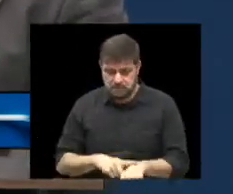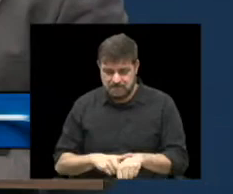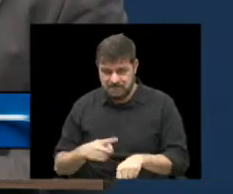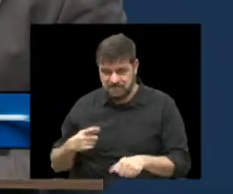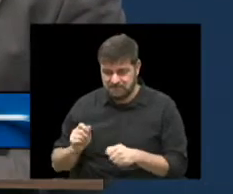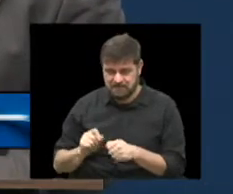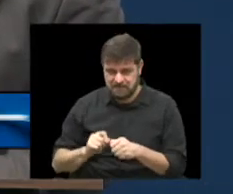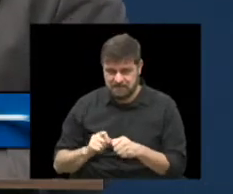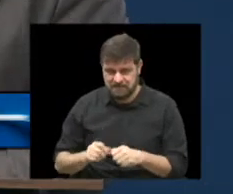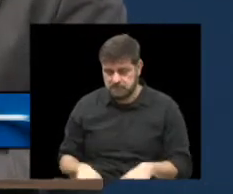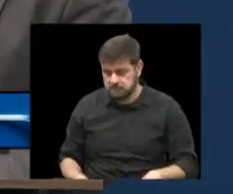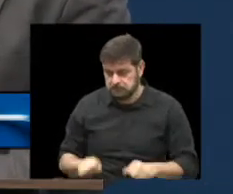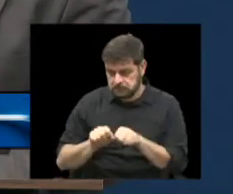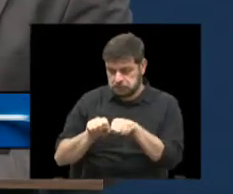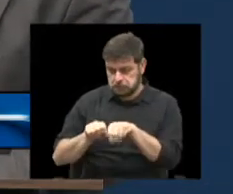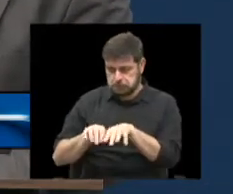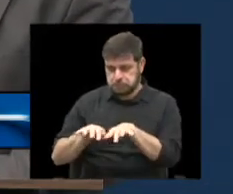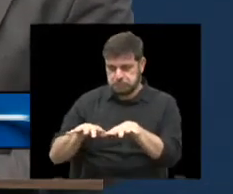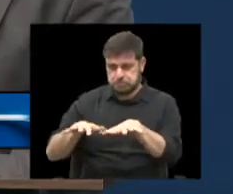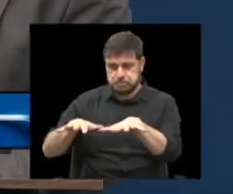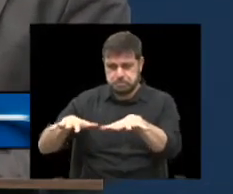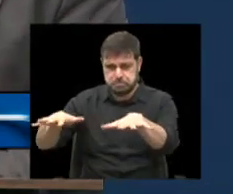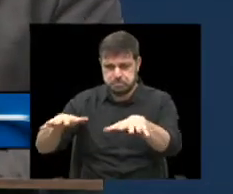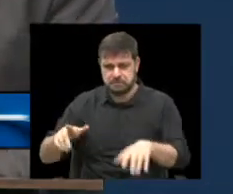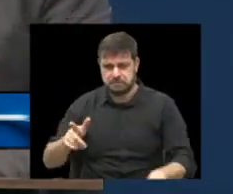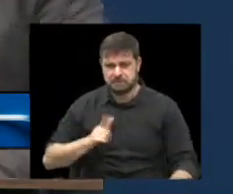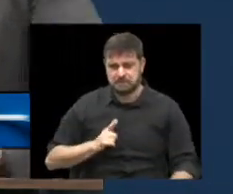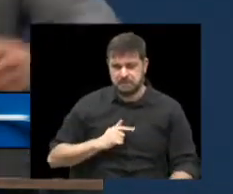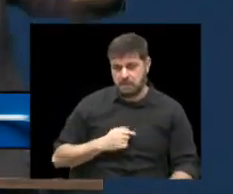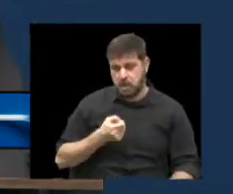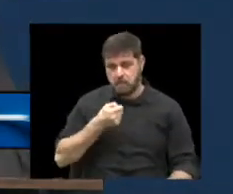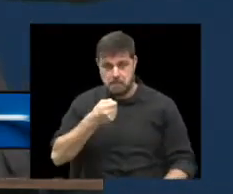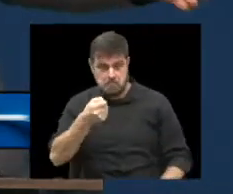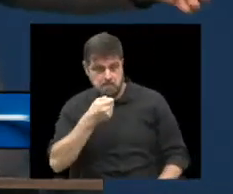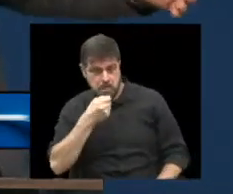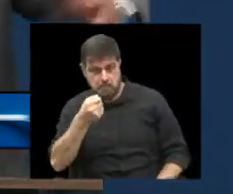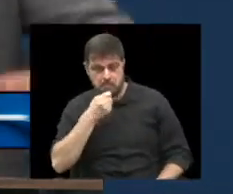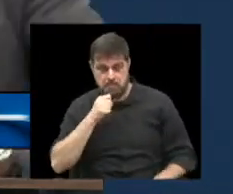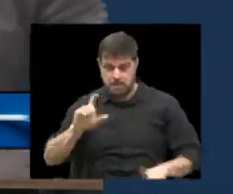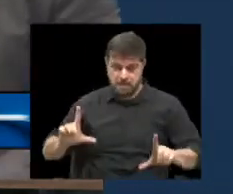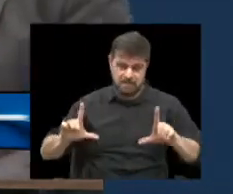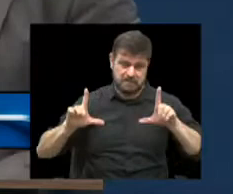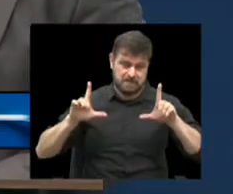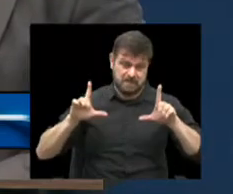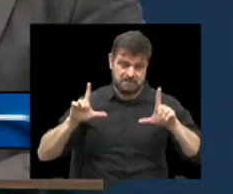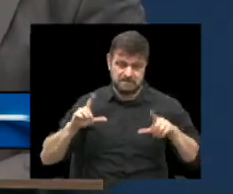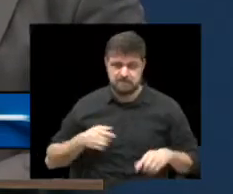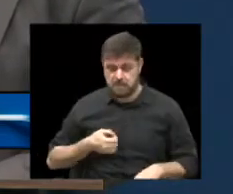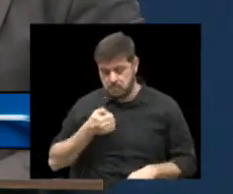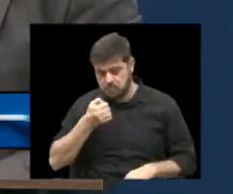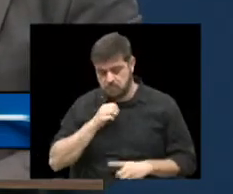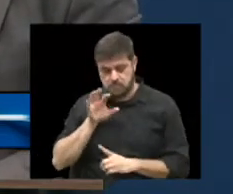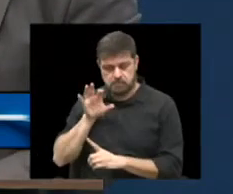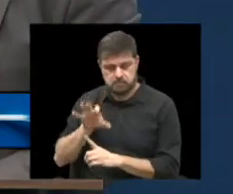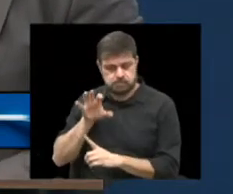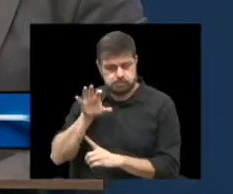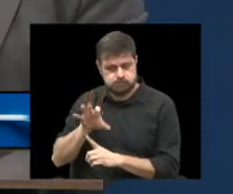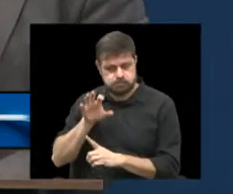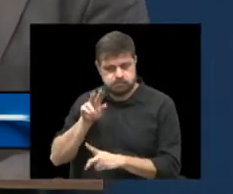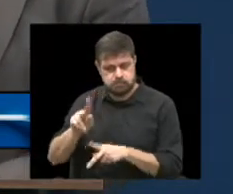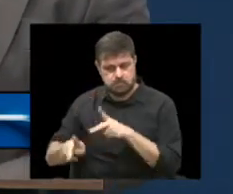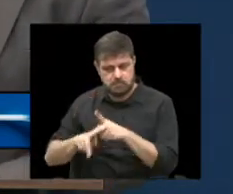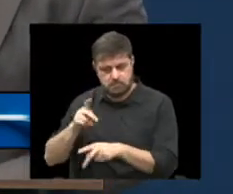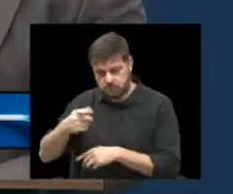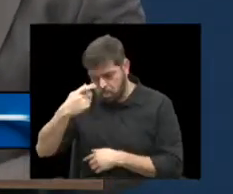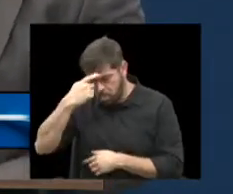a uma caixa de ressonância, às vezes de alguma opinião de algum jornalista, de algum programa de televisão. Eles vão formando a opinião deles